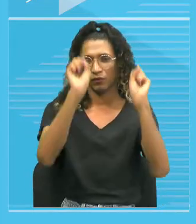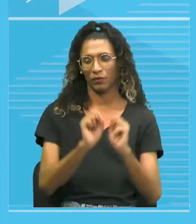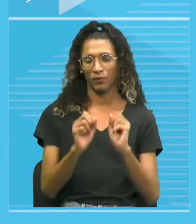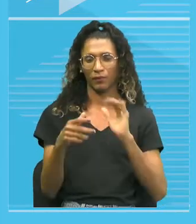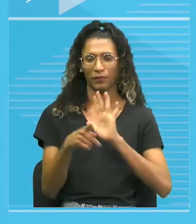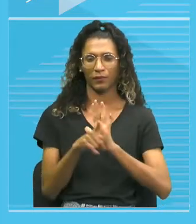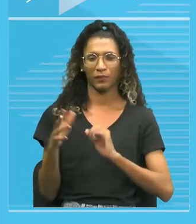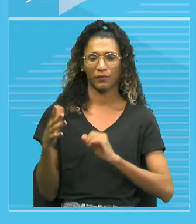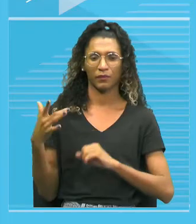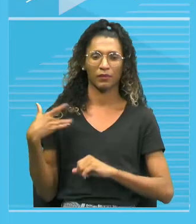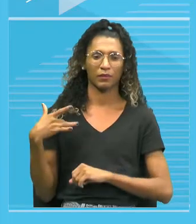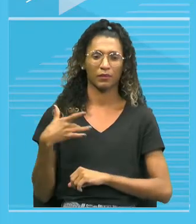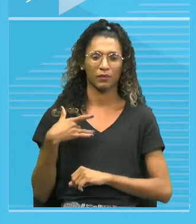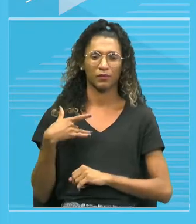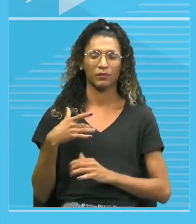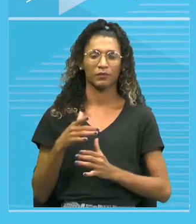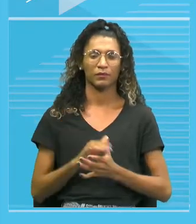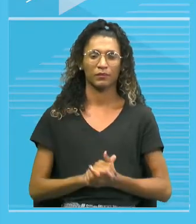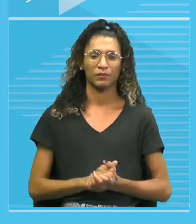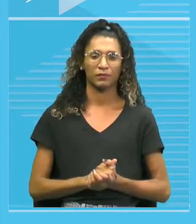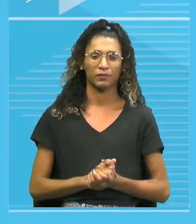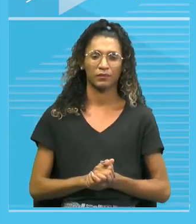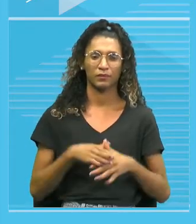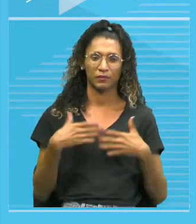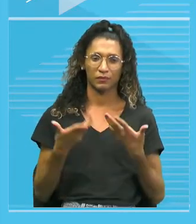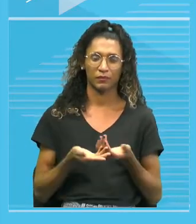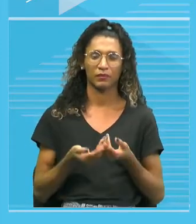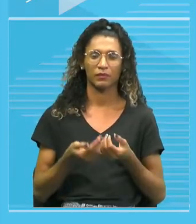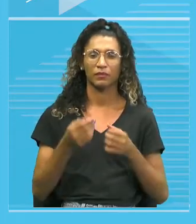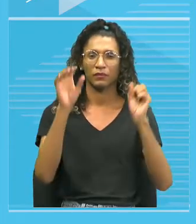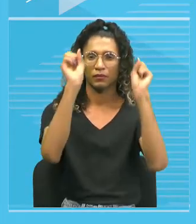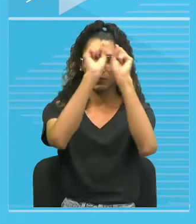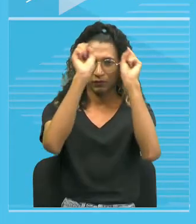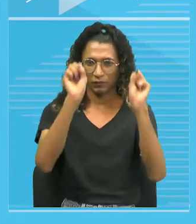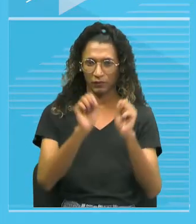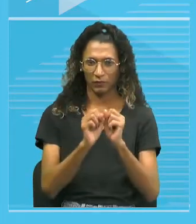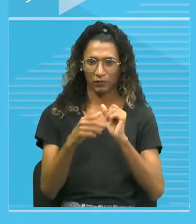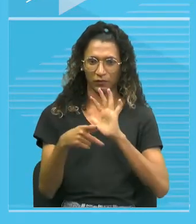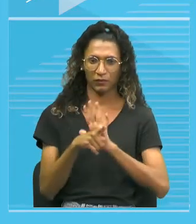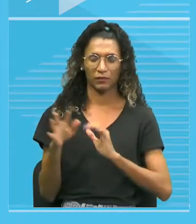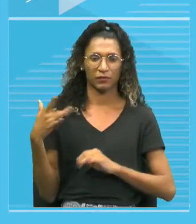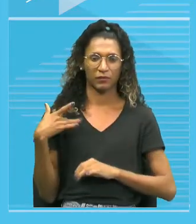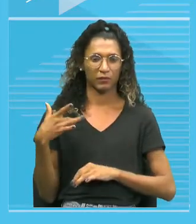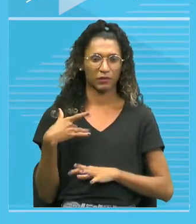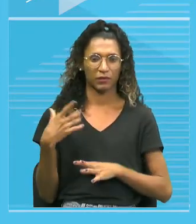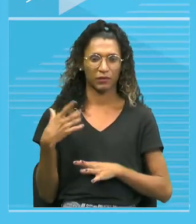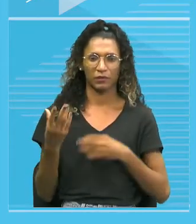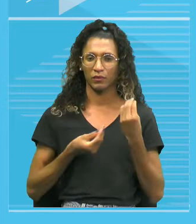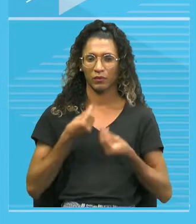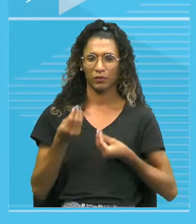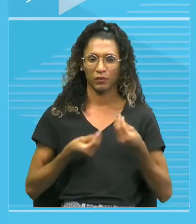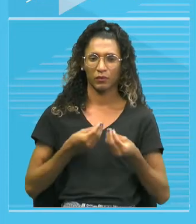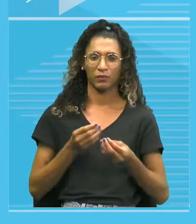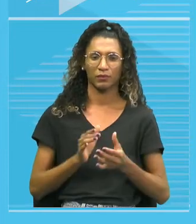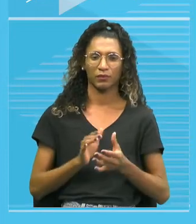geral, uma vez que esses sistemas de saúde fazem uso, cara,